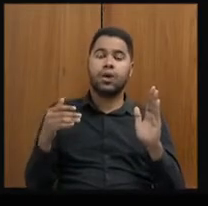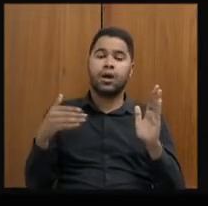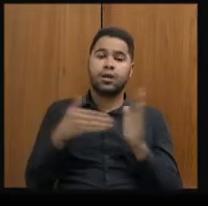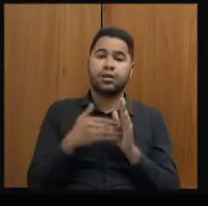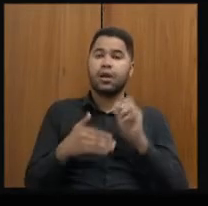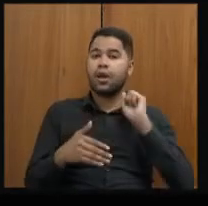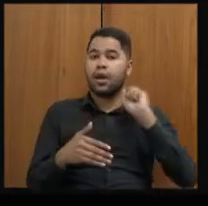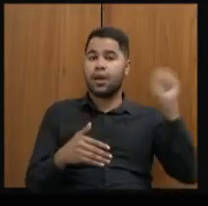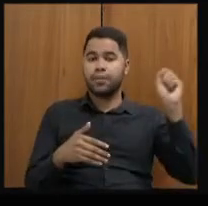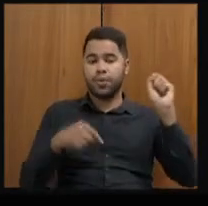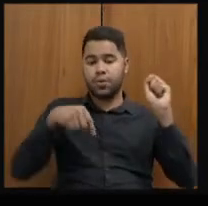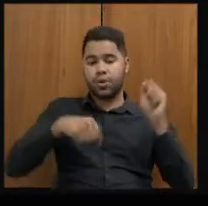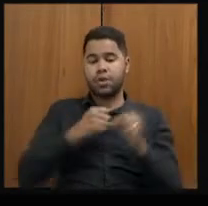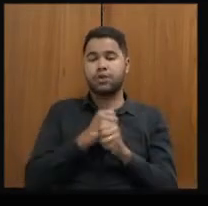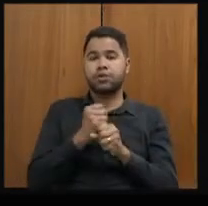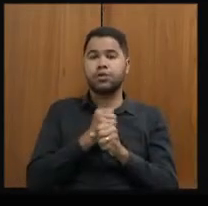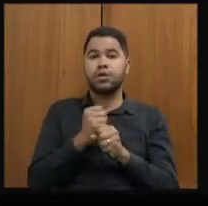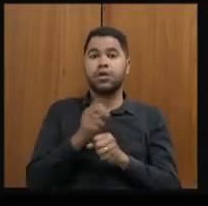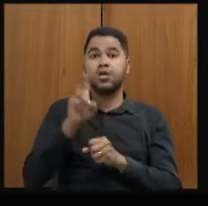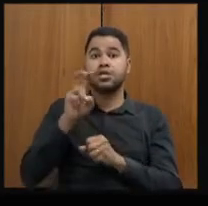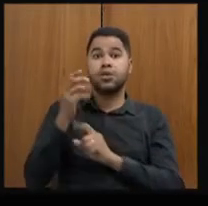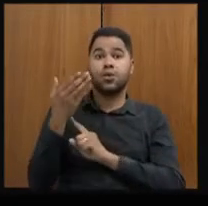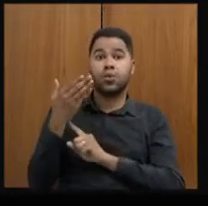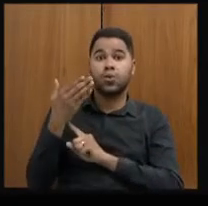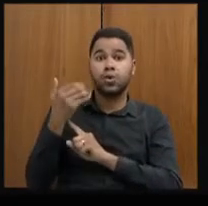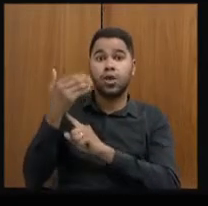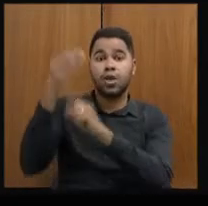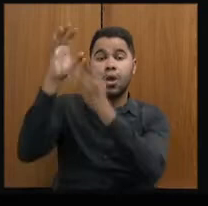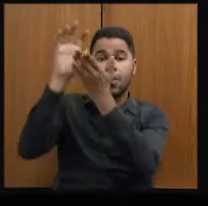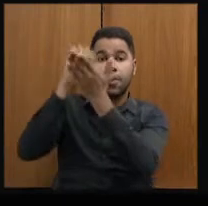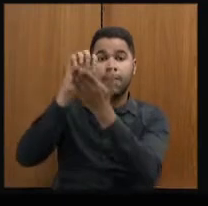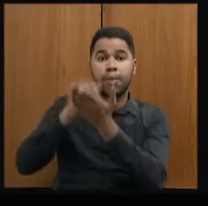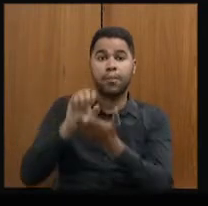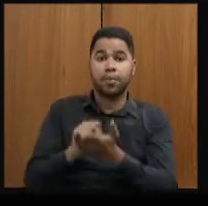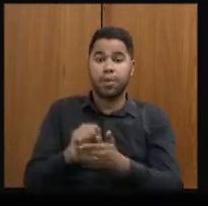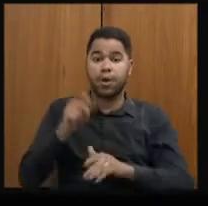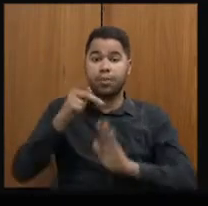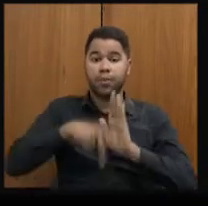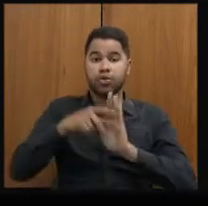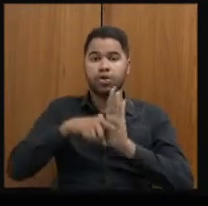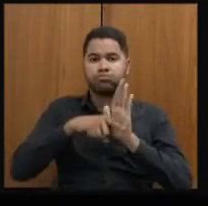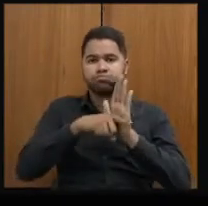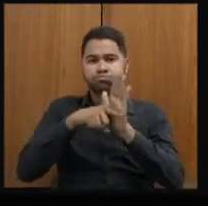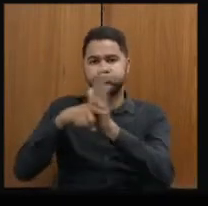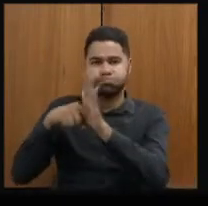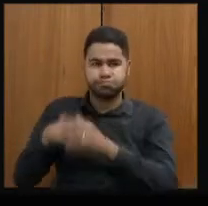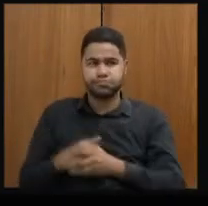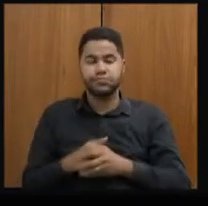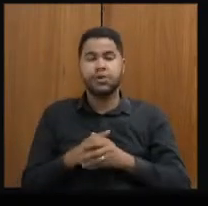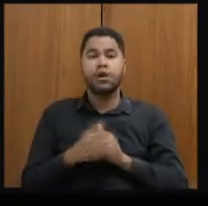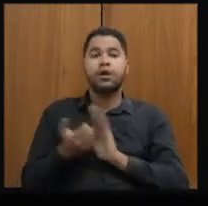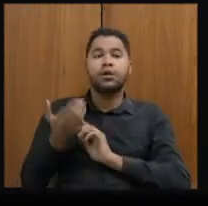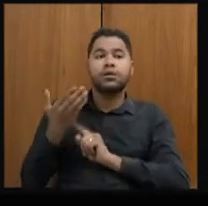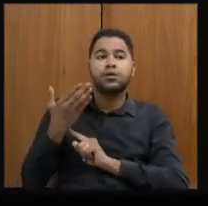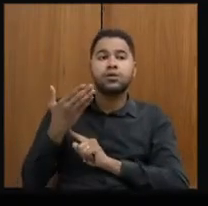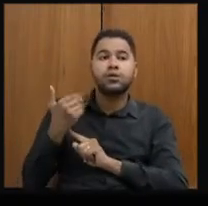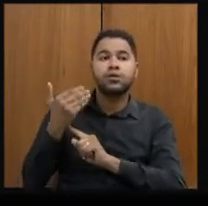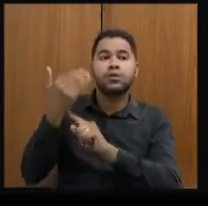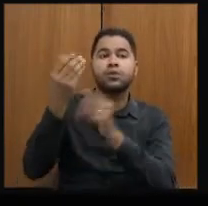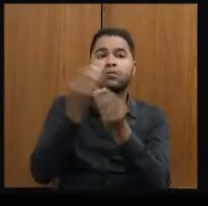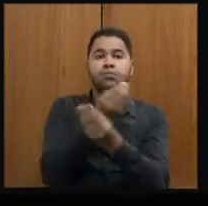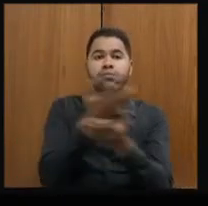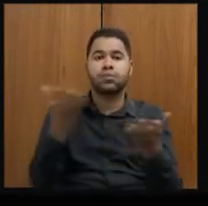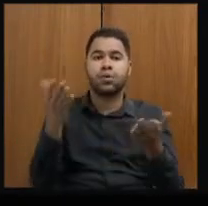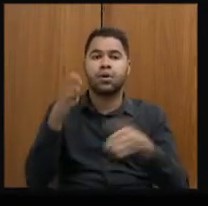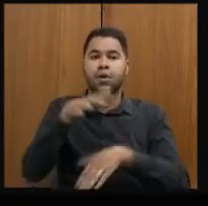25 tecnologias agropecuárias registradas resultantes de projetos de pesquisa tecnologias geradas foram